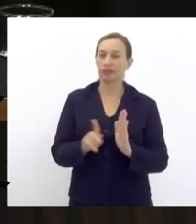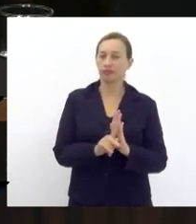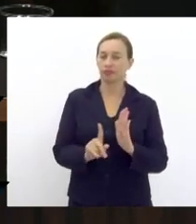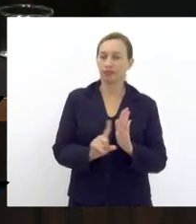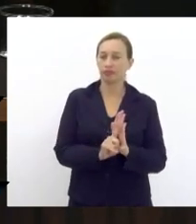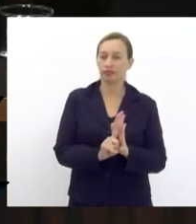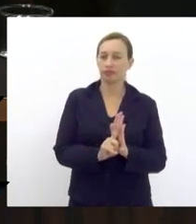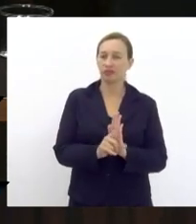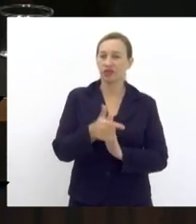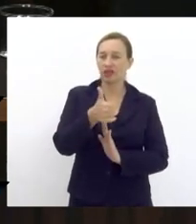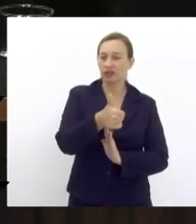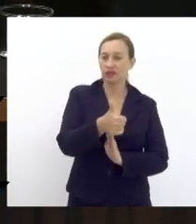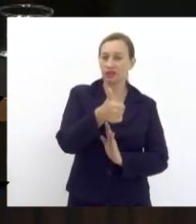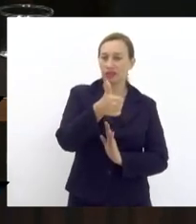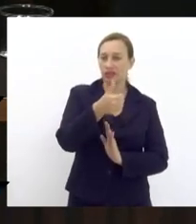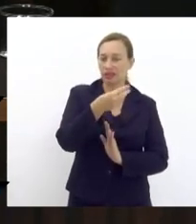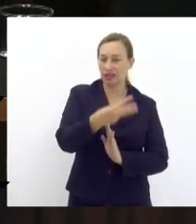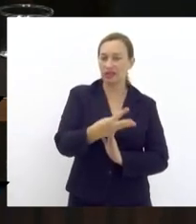lei